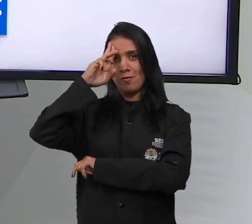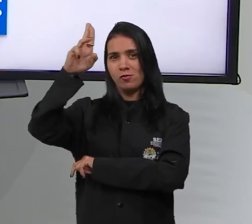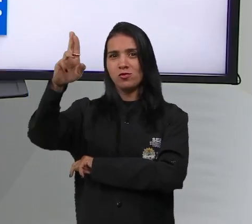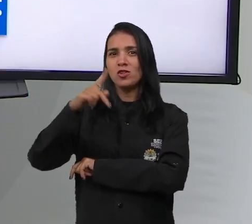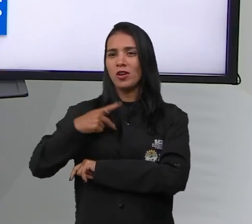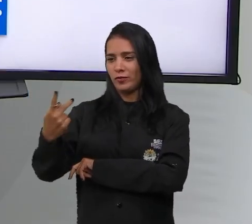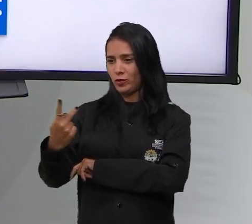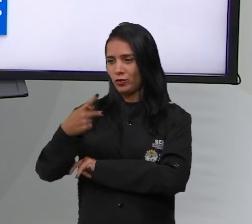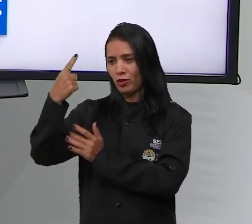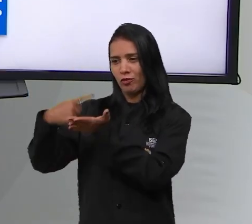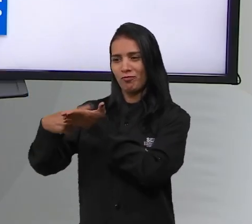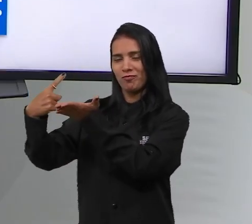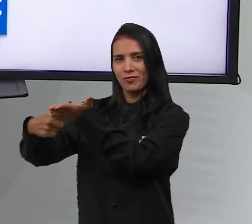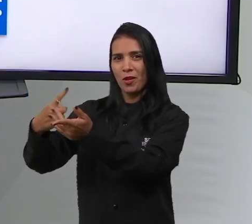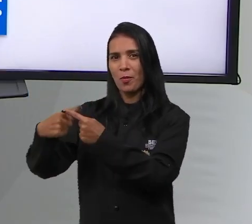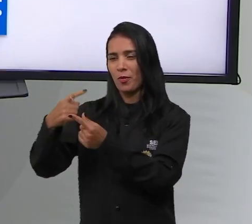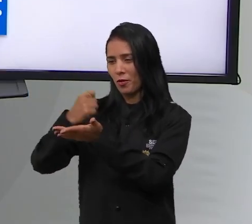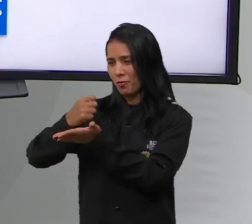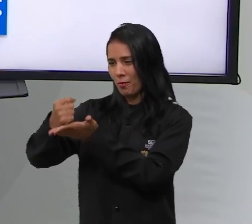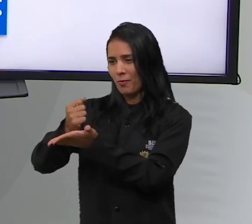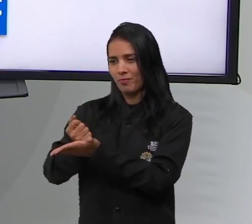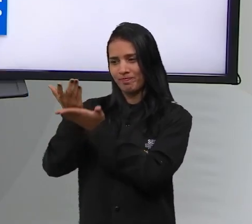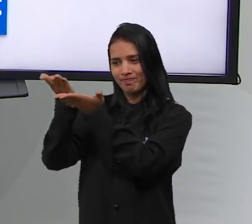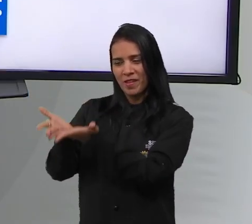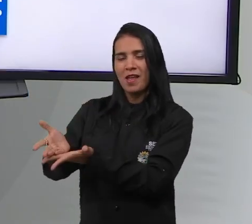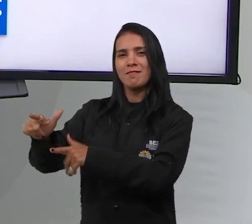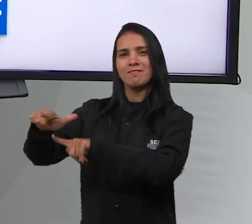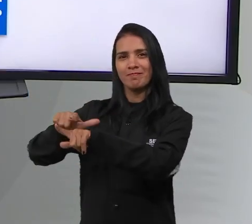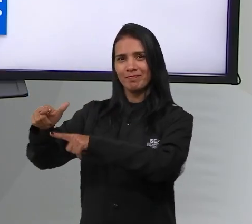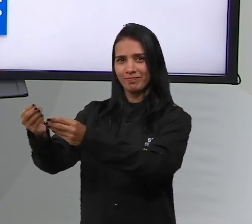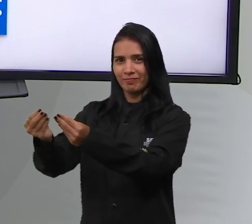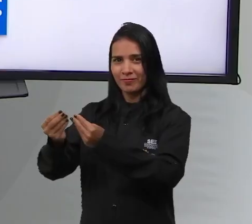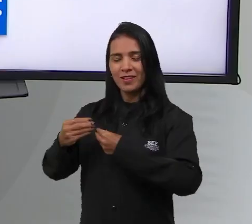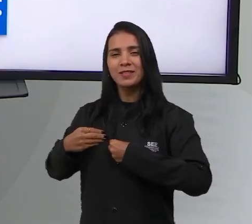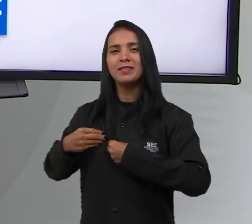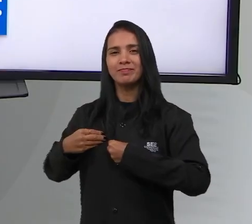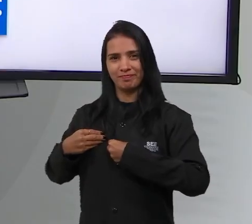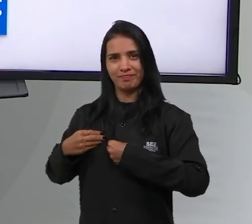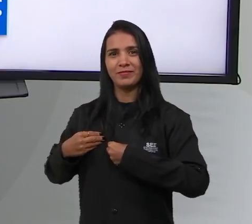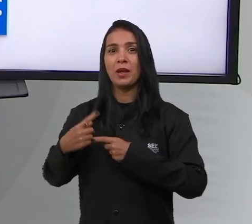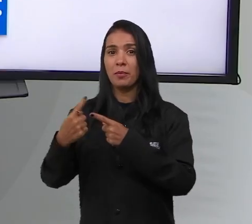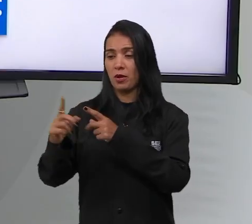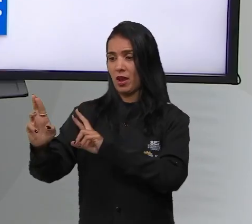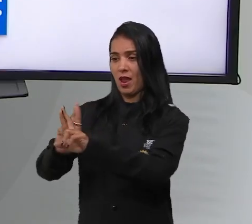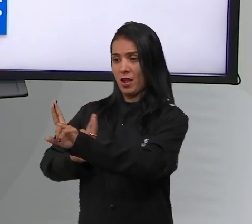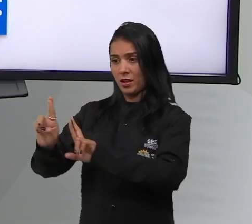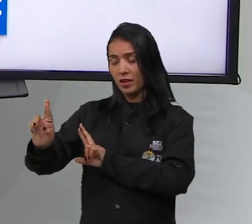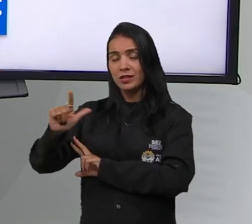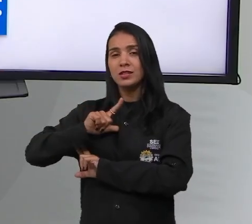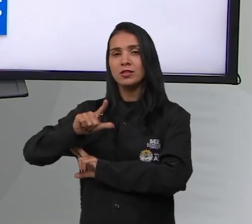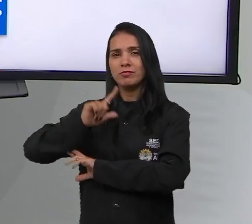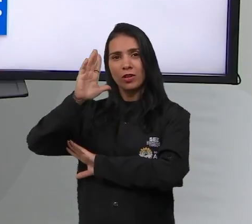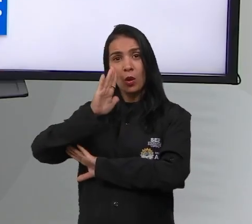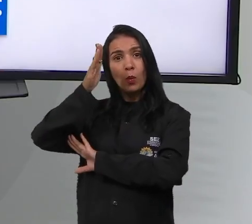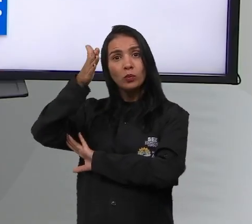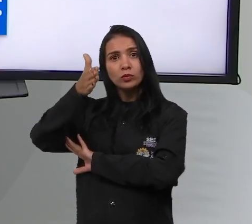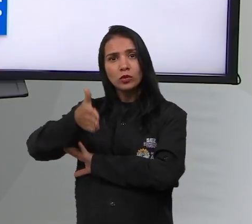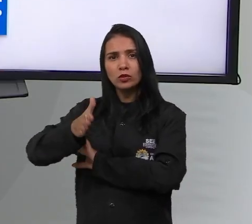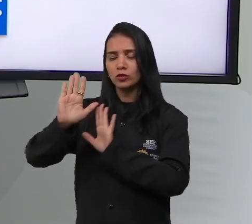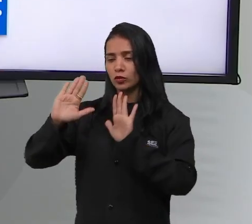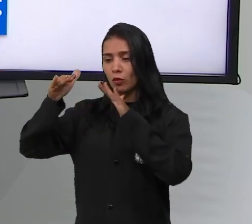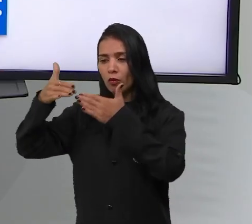condição de ser empregado. E que essa relação, ela será norteada, repito,